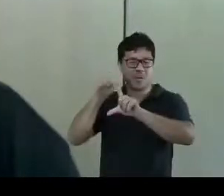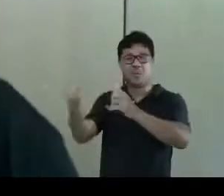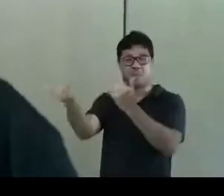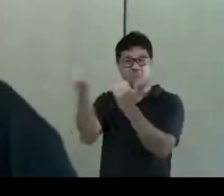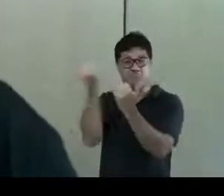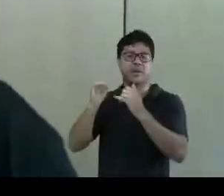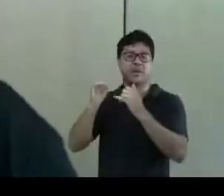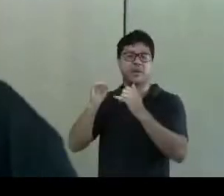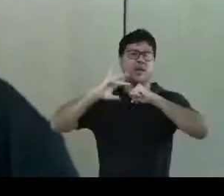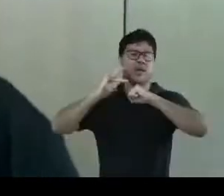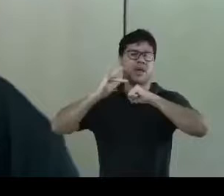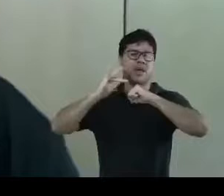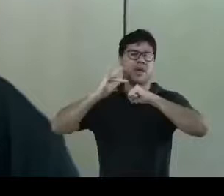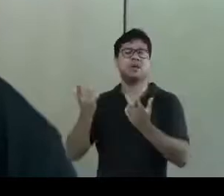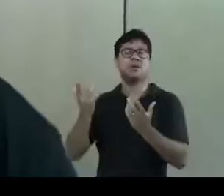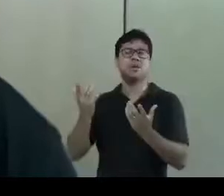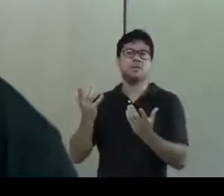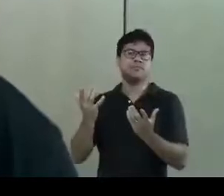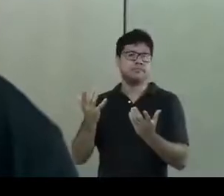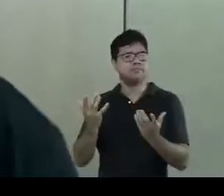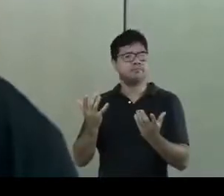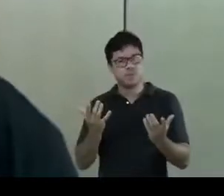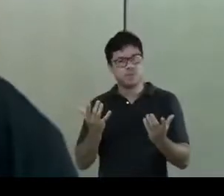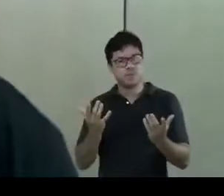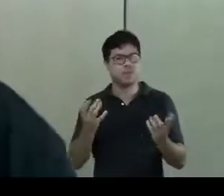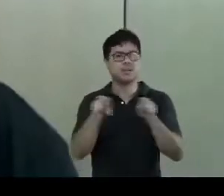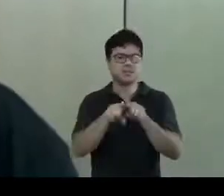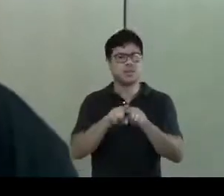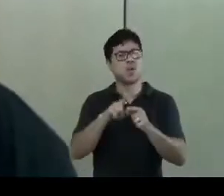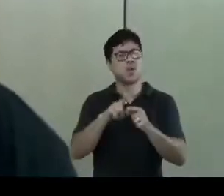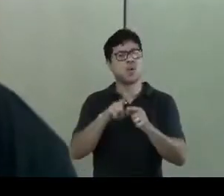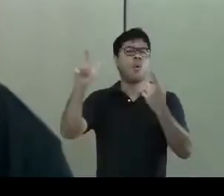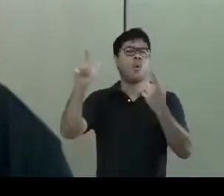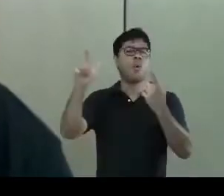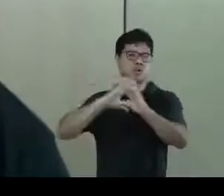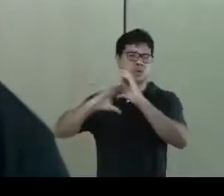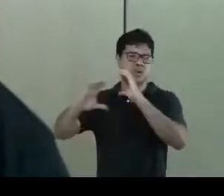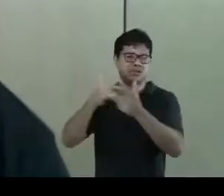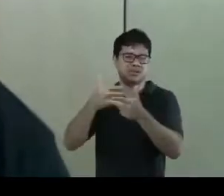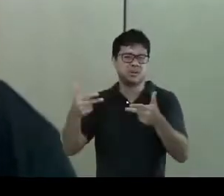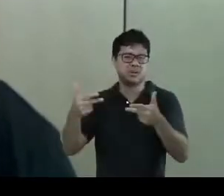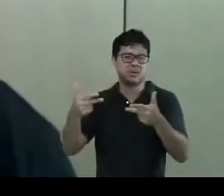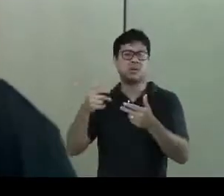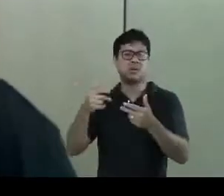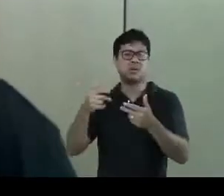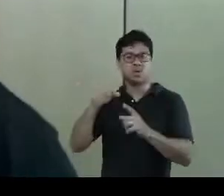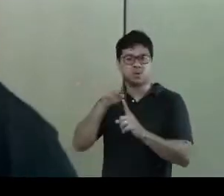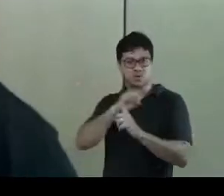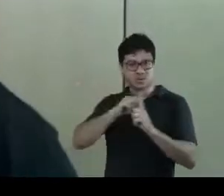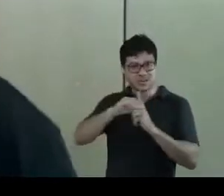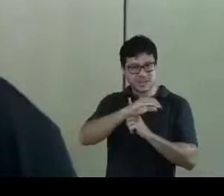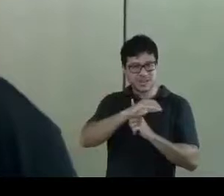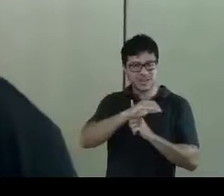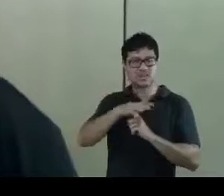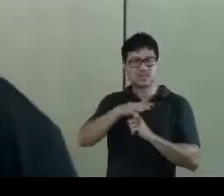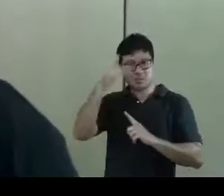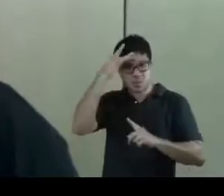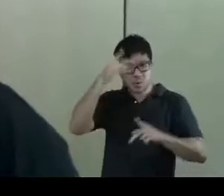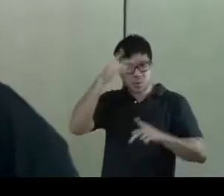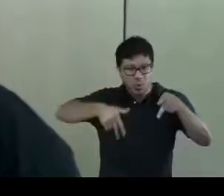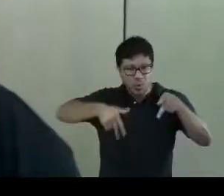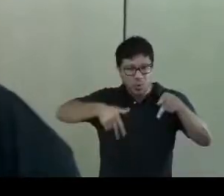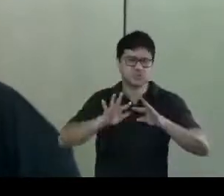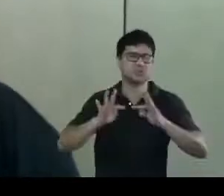digitais, nas redes sociais, e em tantos outros meios nos quais a sociedade civil, de uma maneira